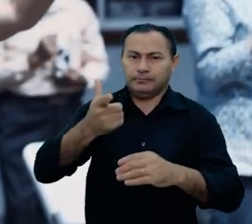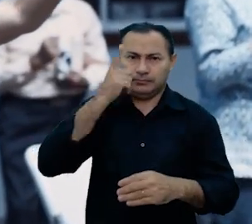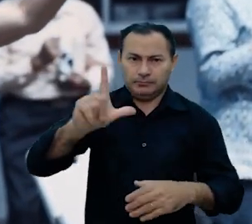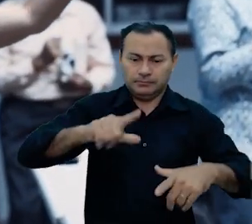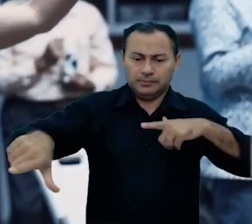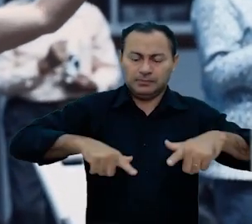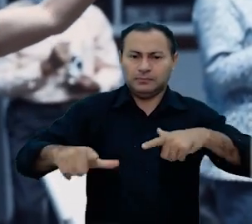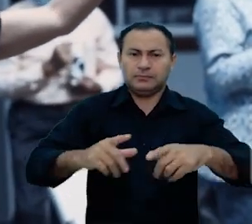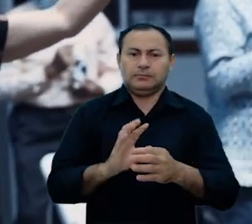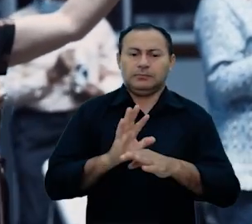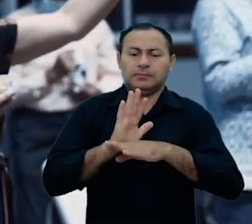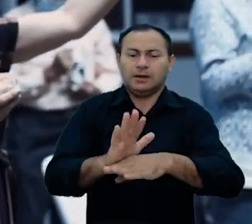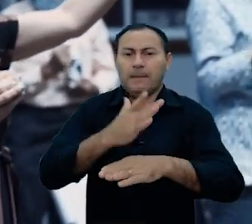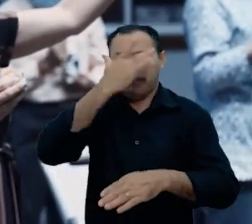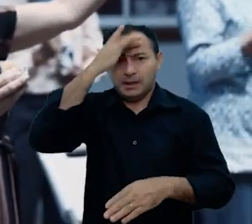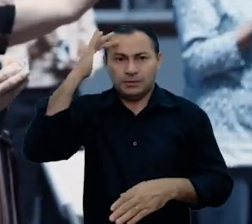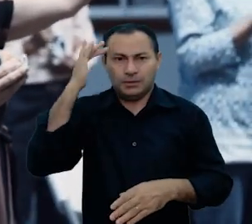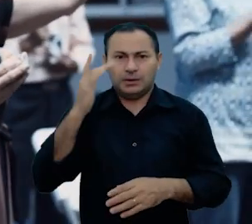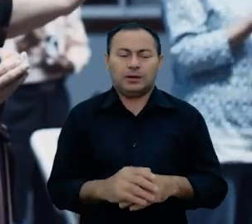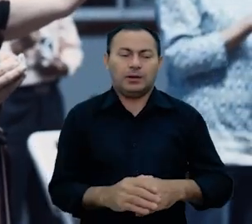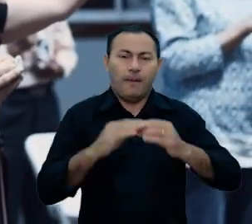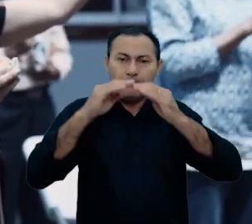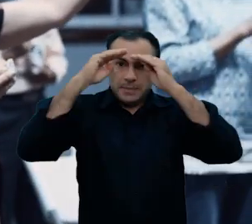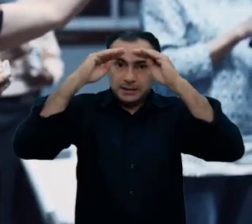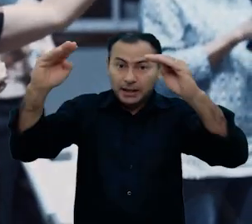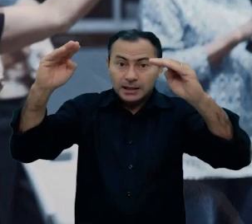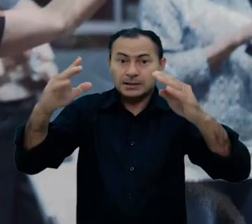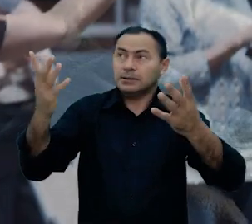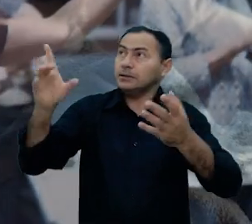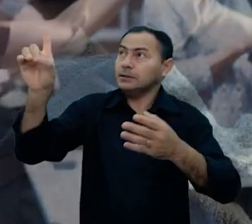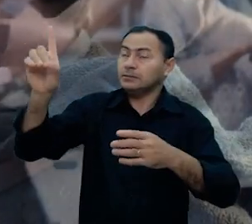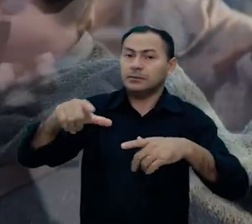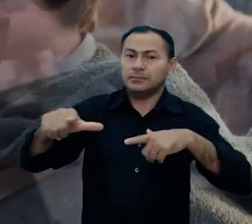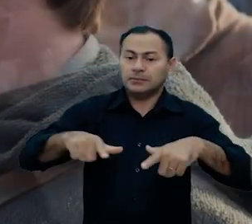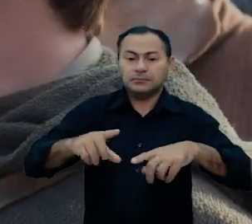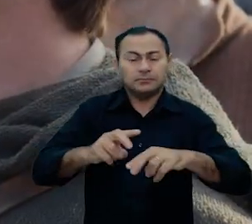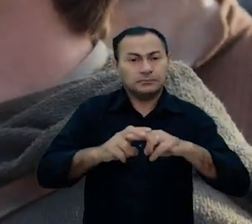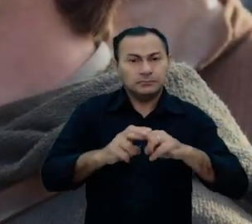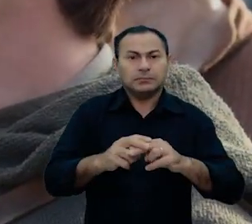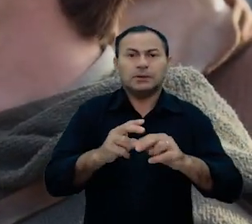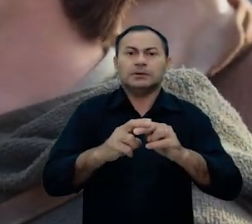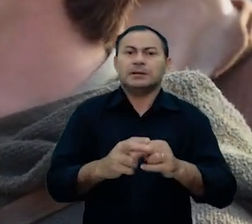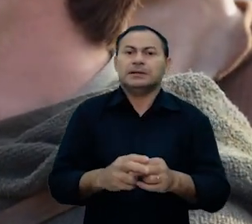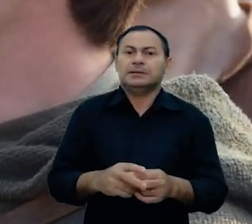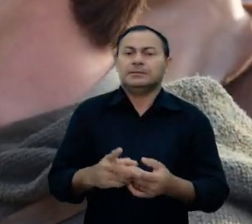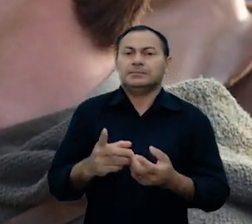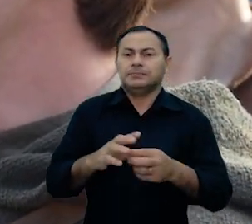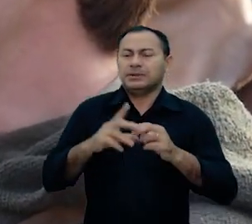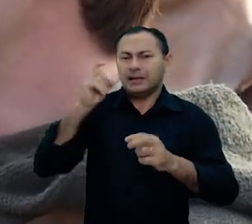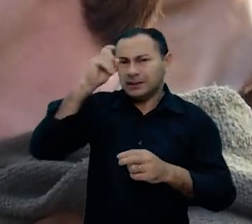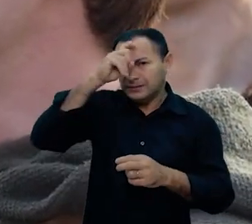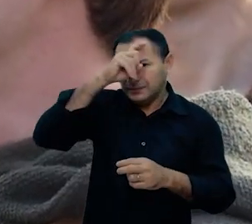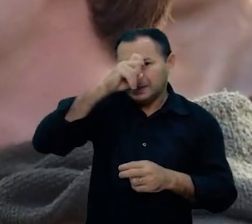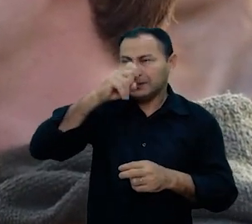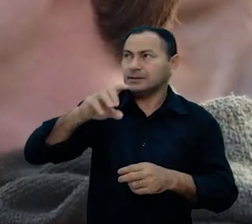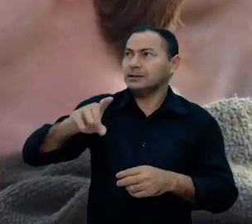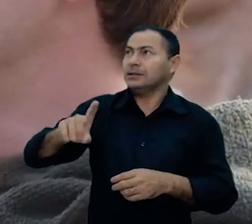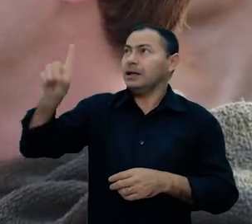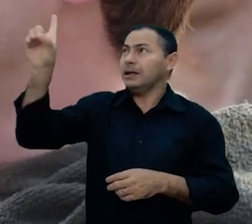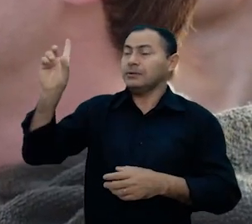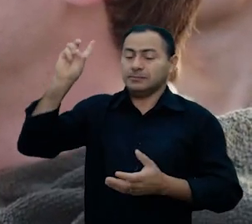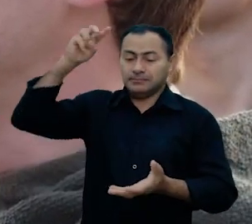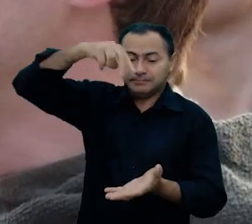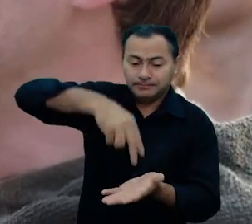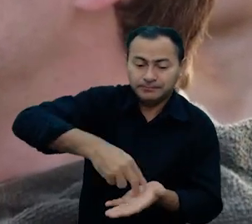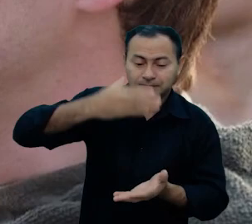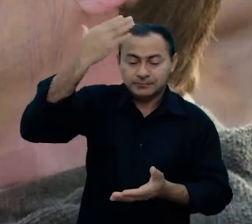consegue trabalhar por intermédio de um homem que o obedeça. Por isso ficou inviável para Deus trabalhar através de Saul e viável